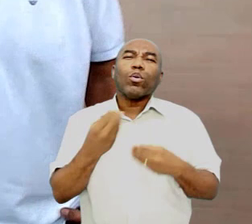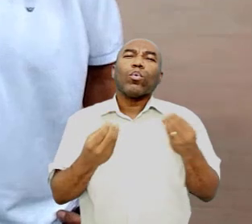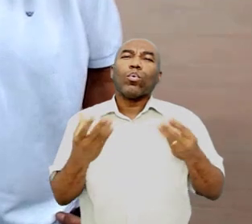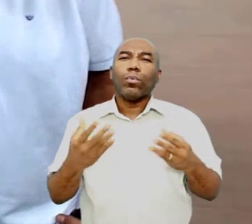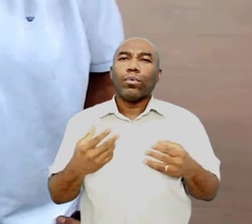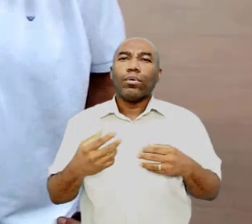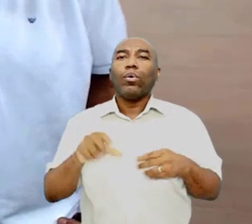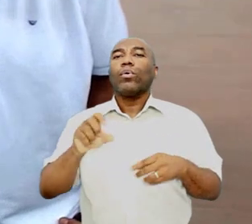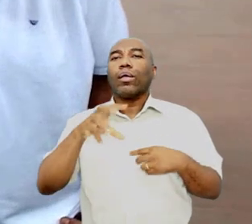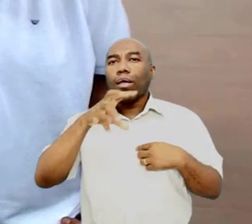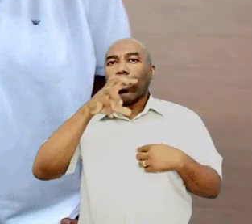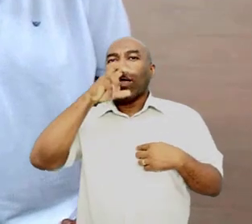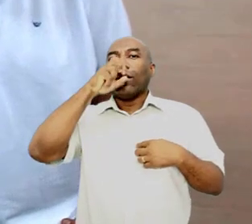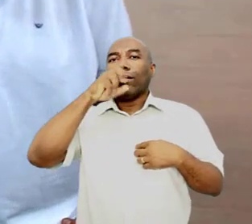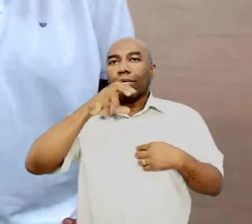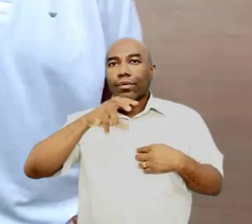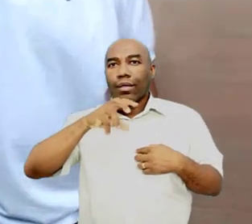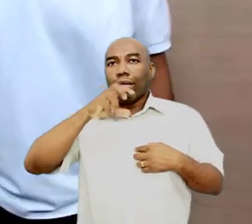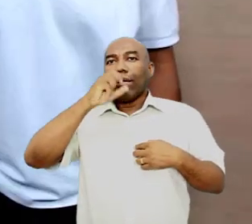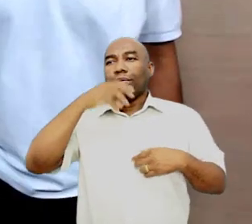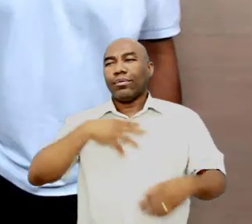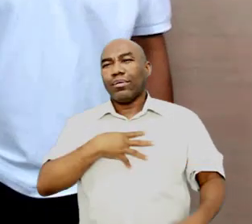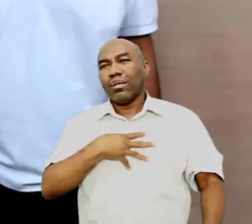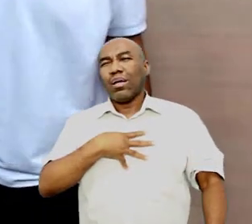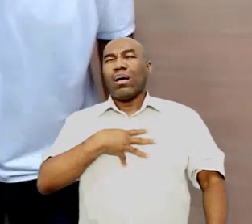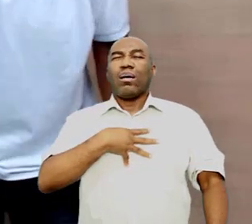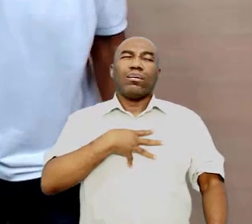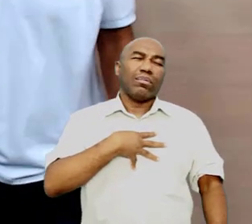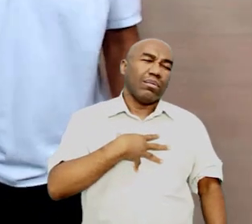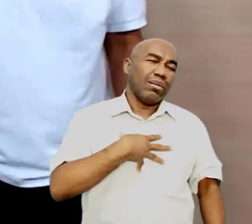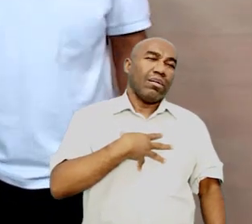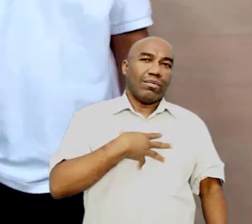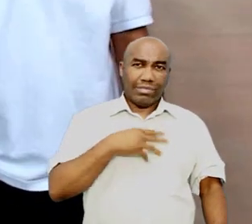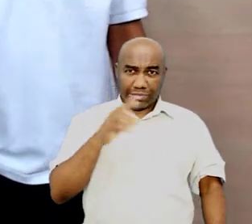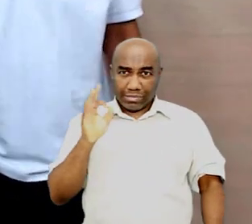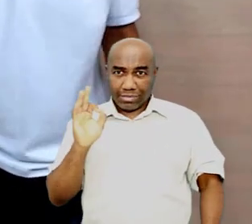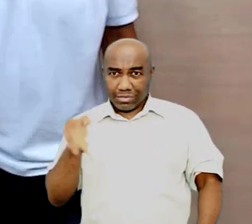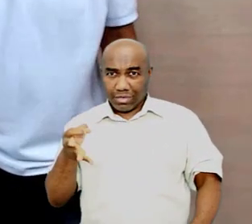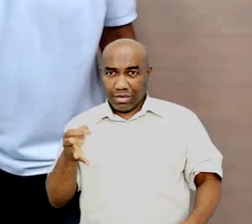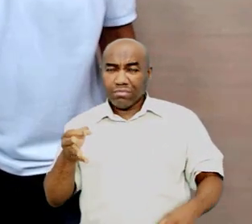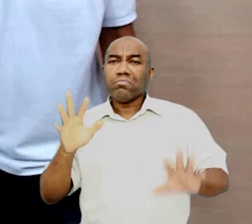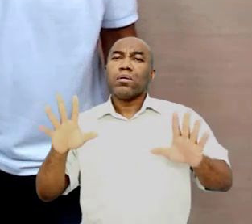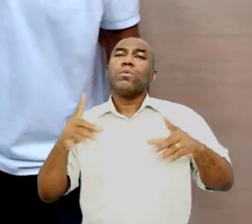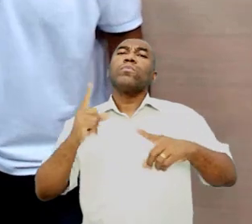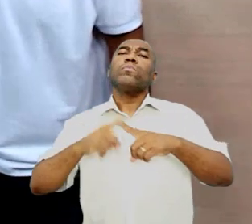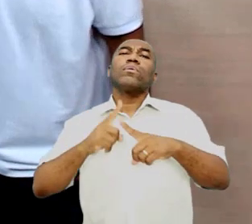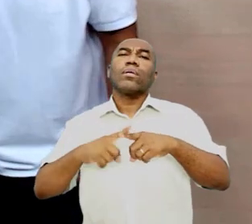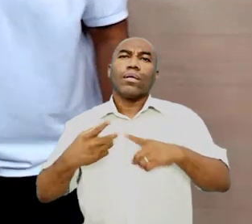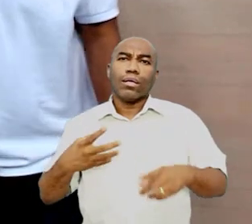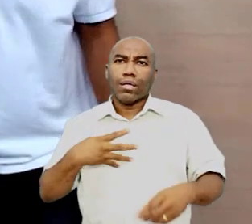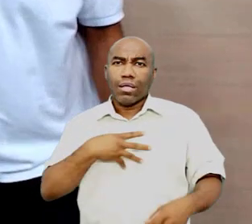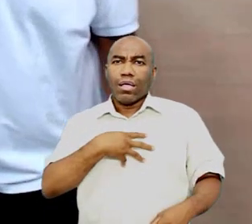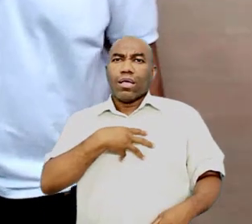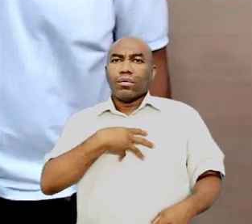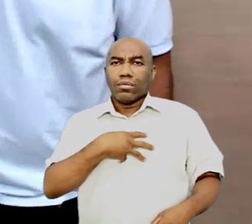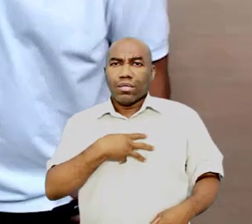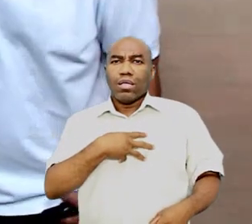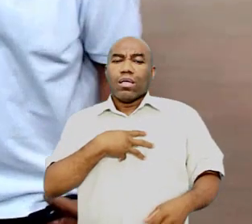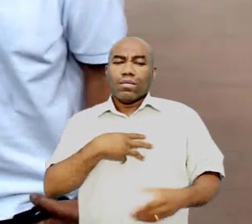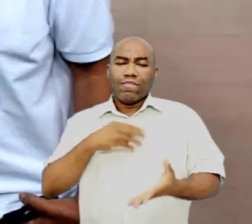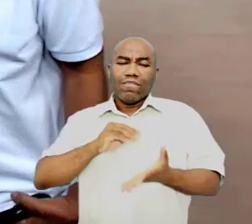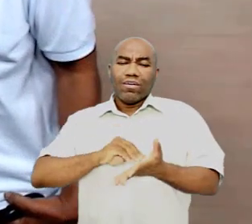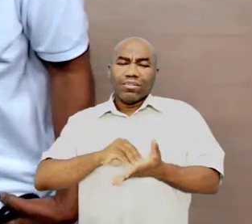Falta de ar. Concorda? Mas você sabe por que você tem falta de ar? Sabe por quê?